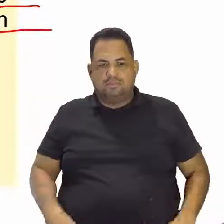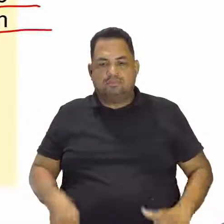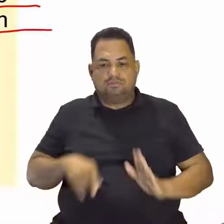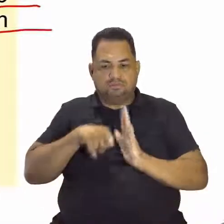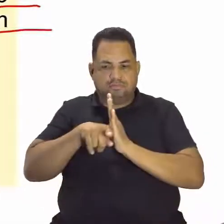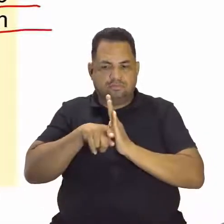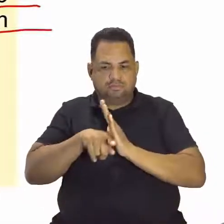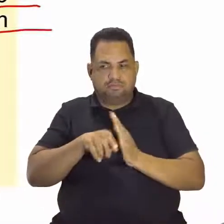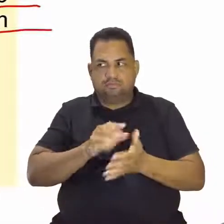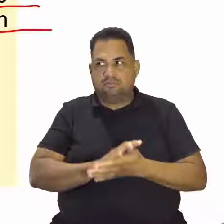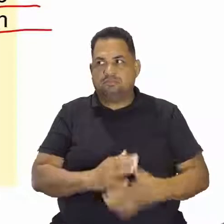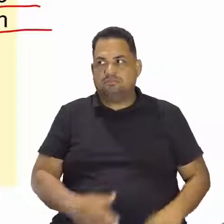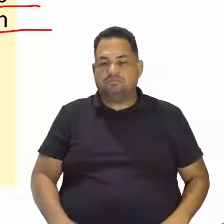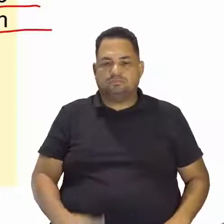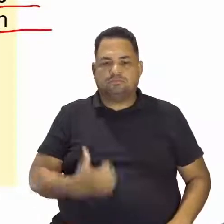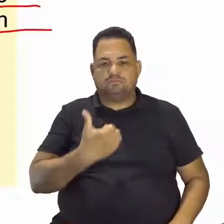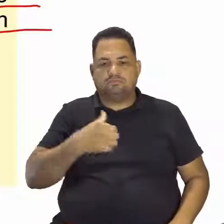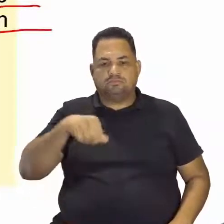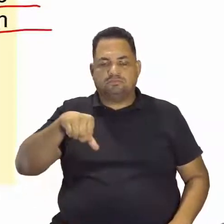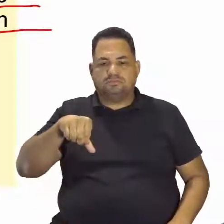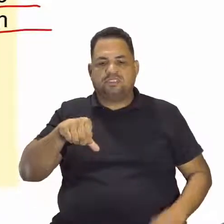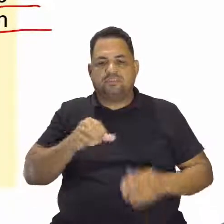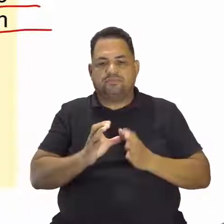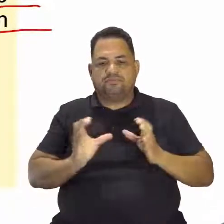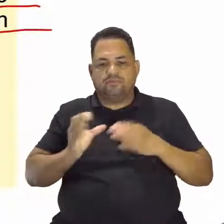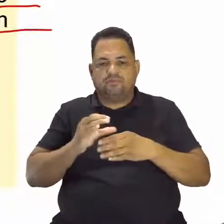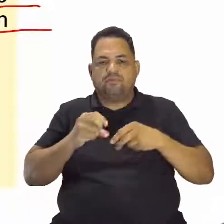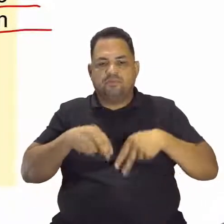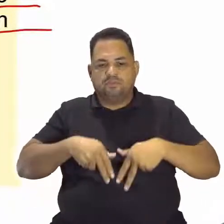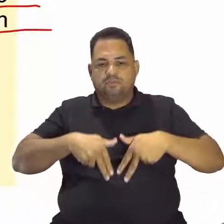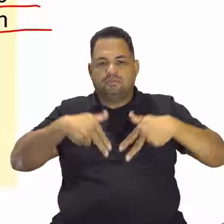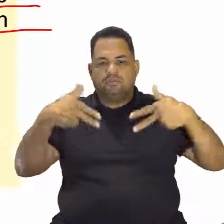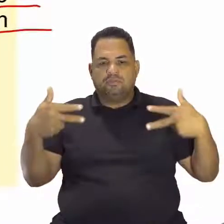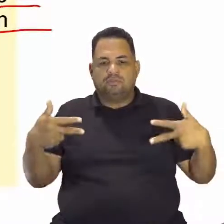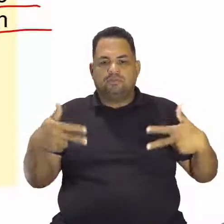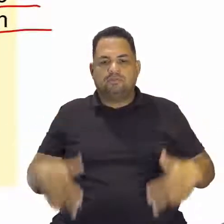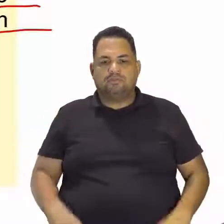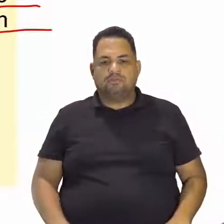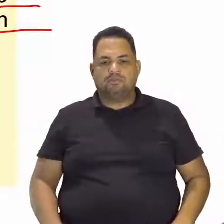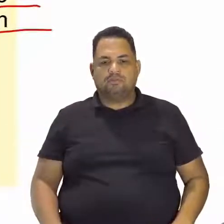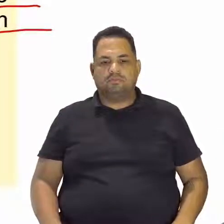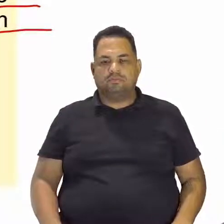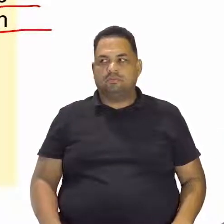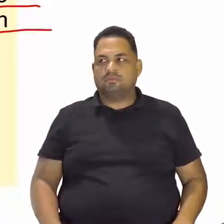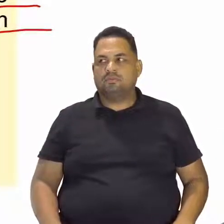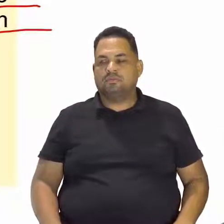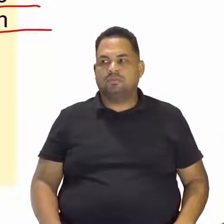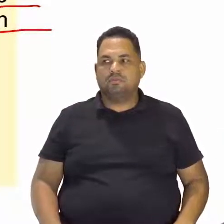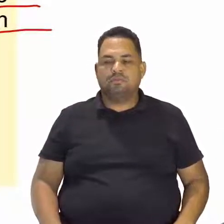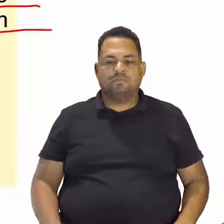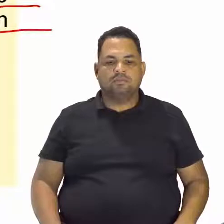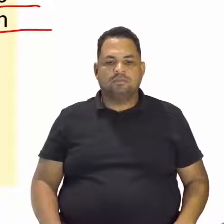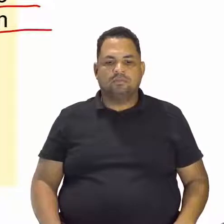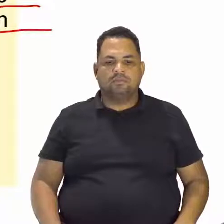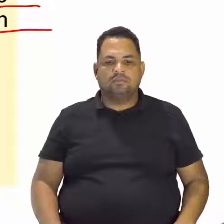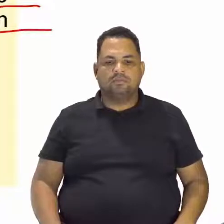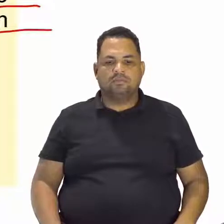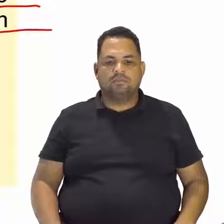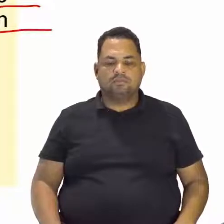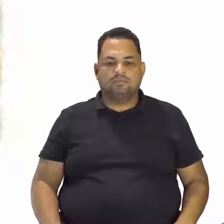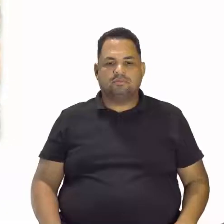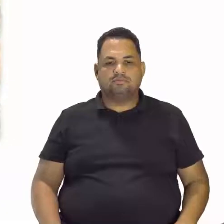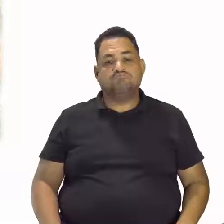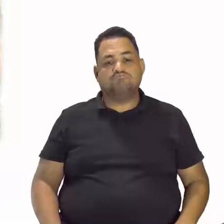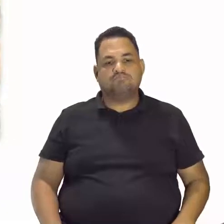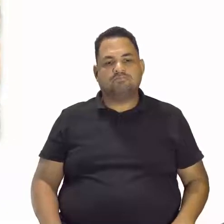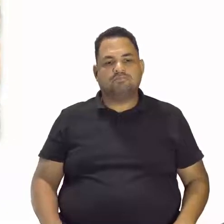são 19 etnias, né? Nas 26 terras indígenas demarcadas ou que estão ainda